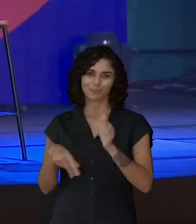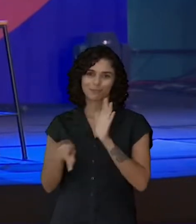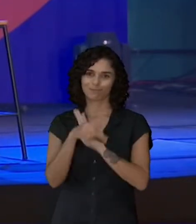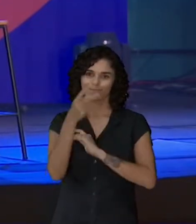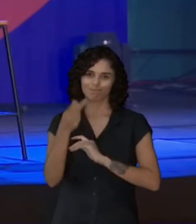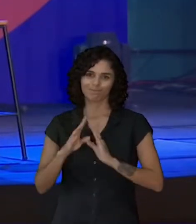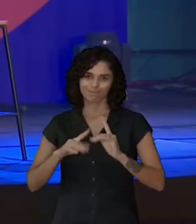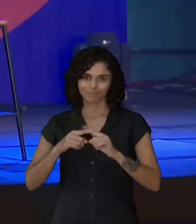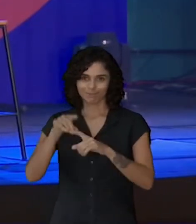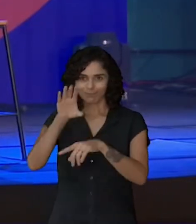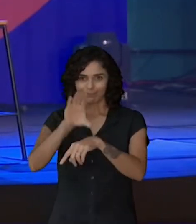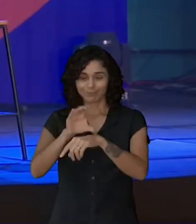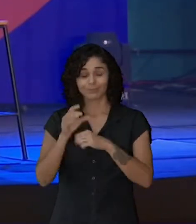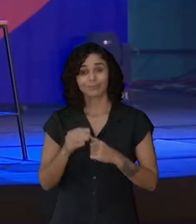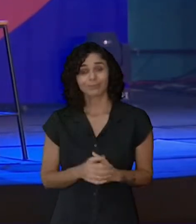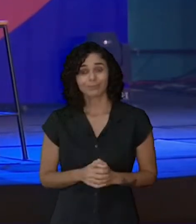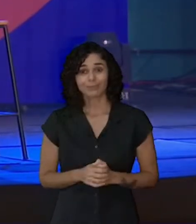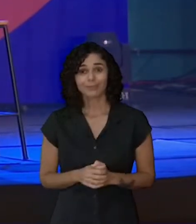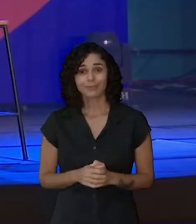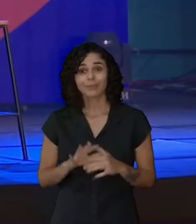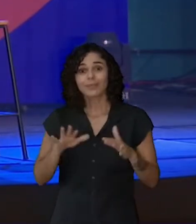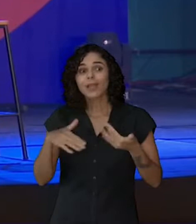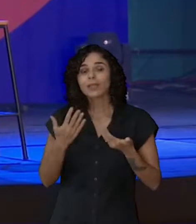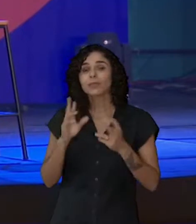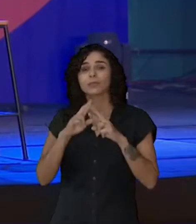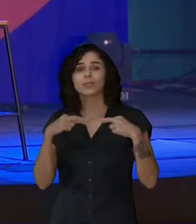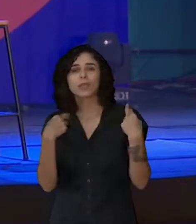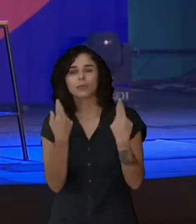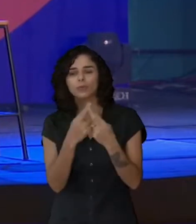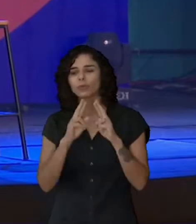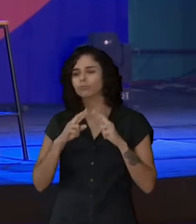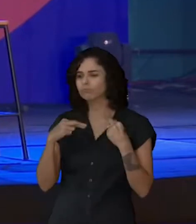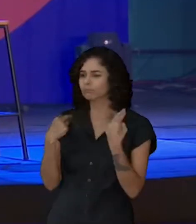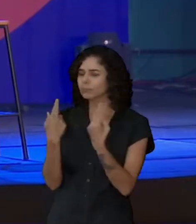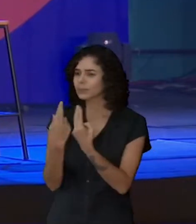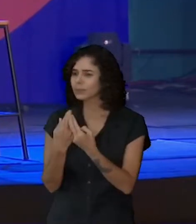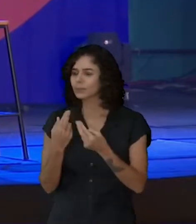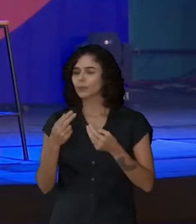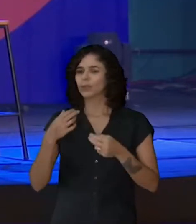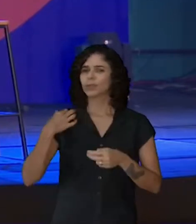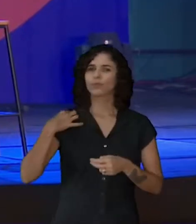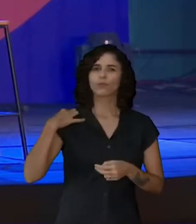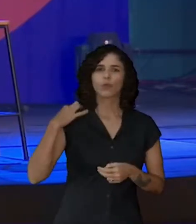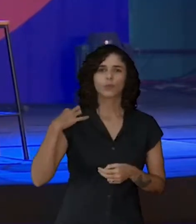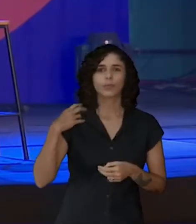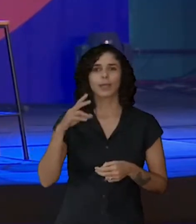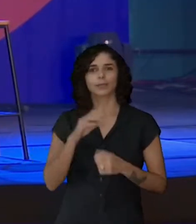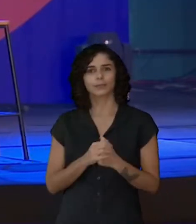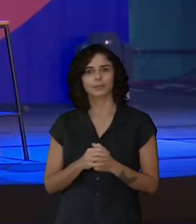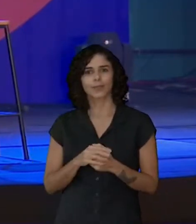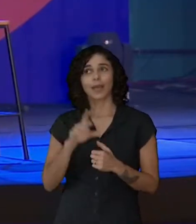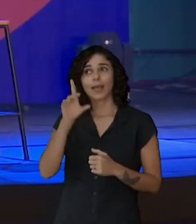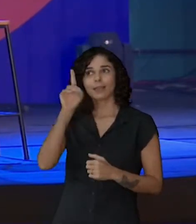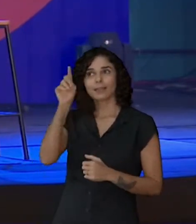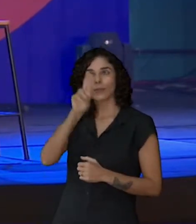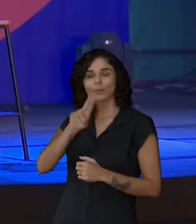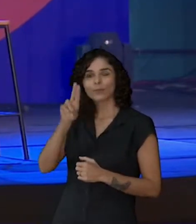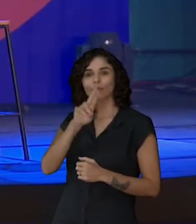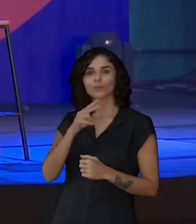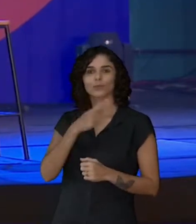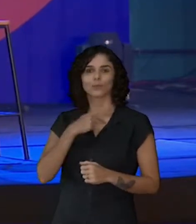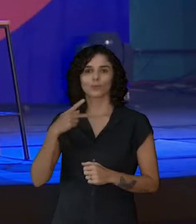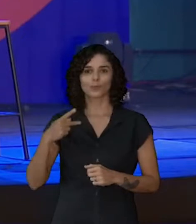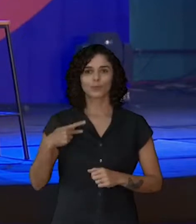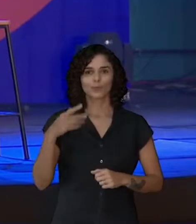E entre essas reuniões de voluntários, Deus usou o pastor Felipe para fazer um apelo de